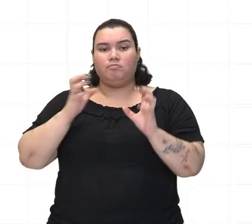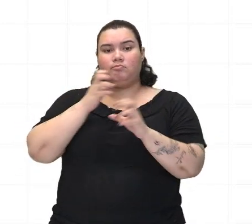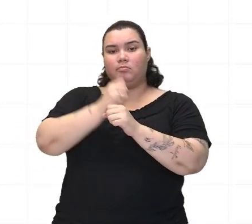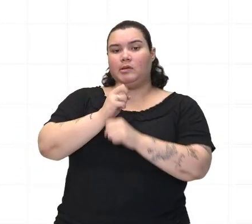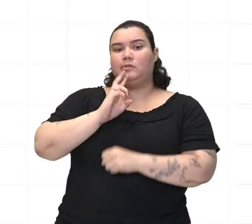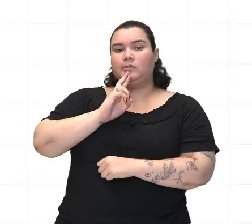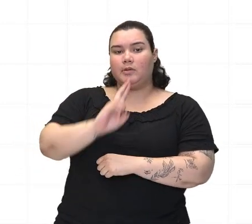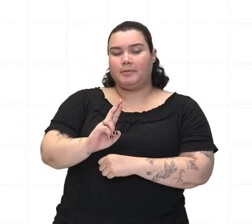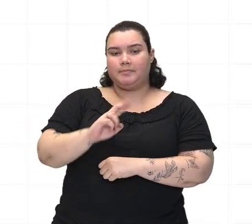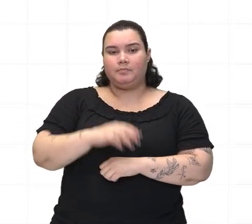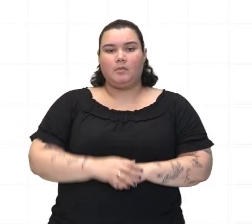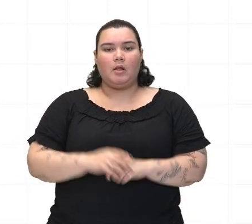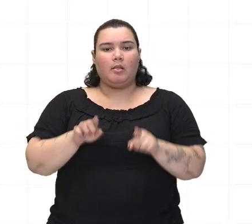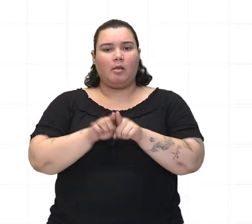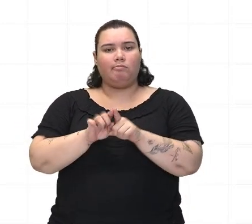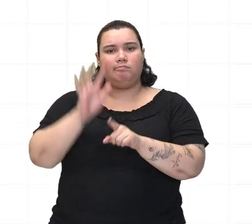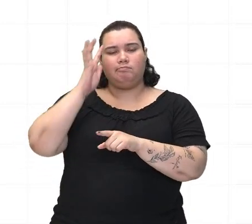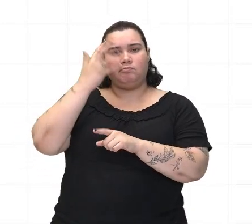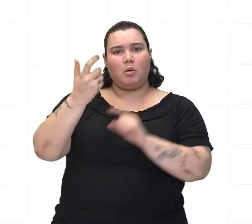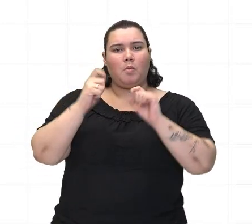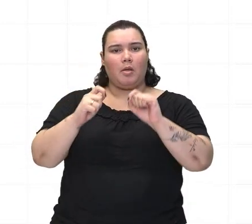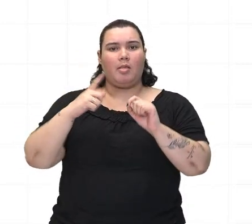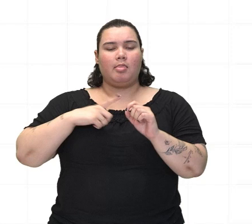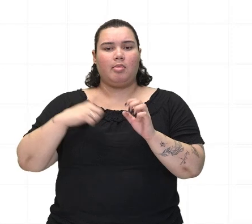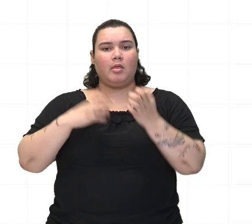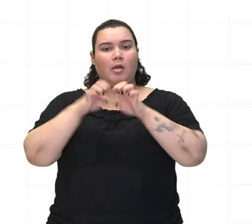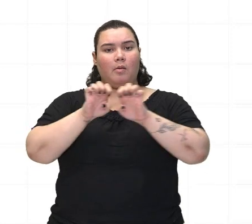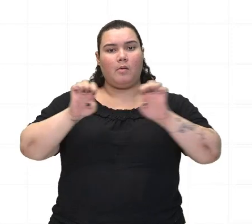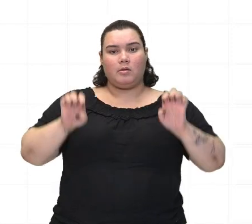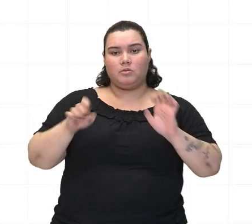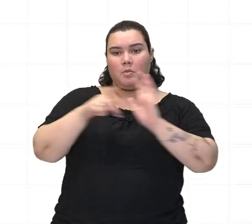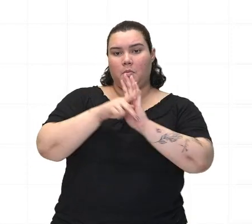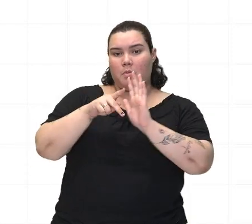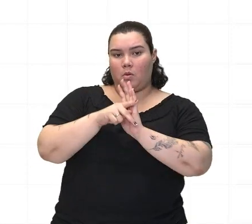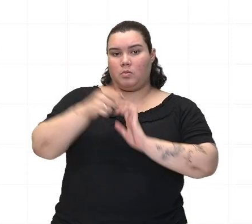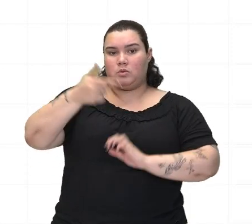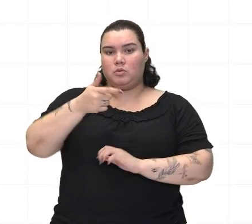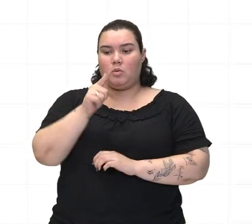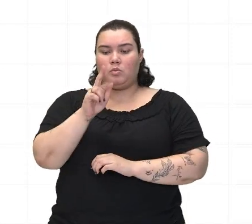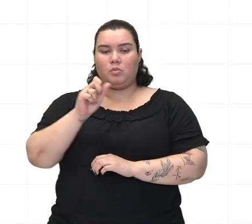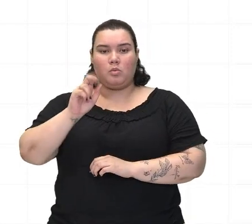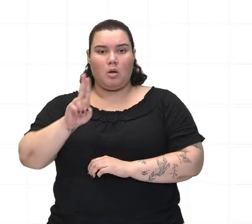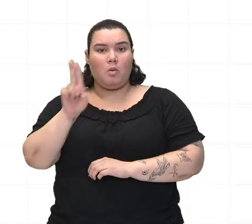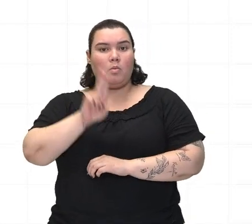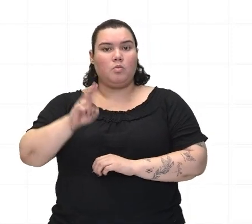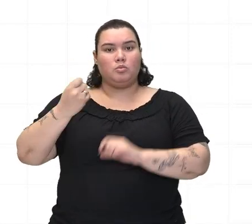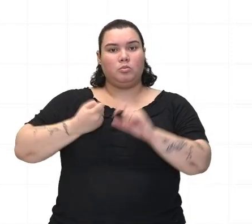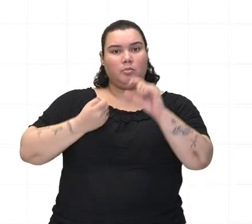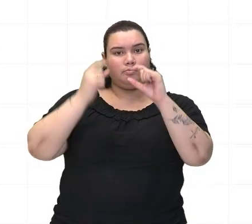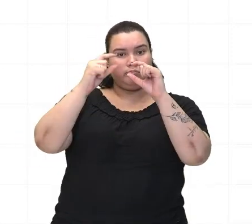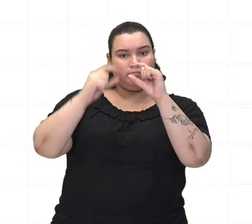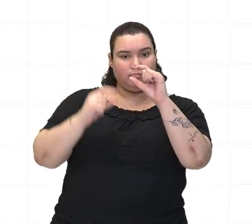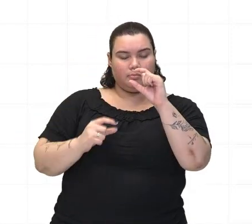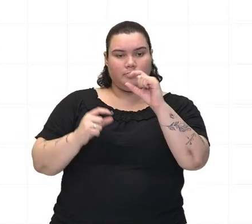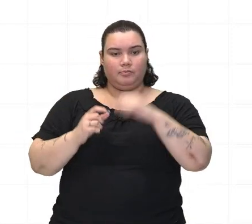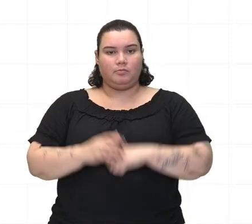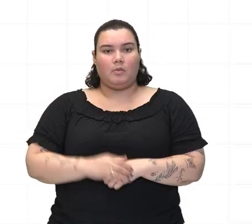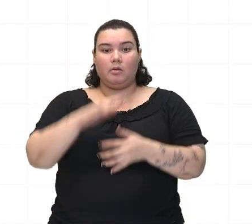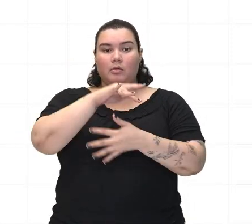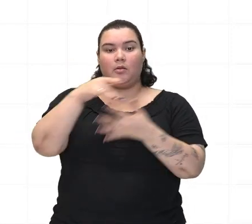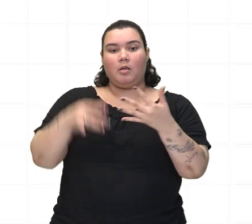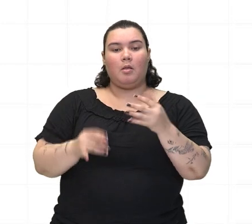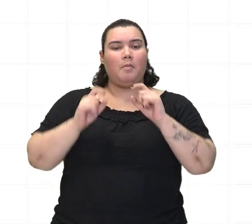notáveis. Resolução de equações polinomiais do segundo grau por meio de fatorações.